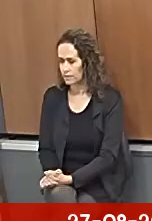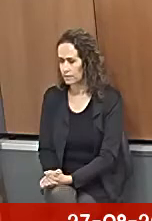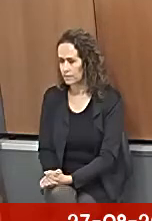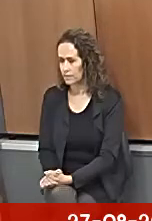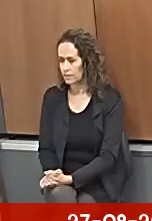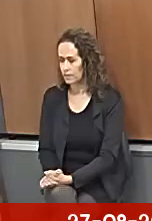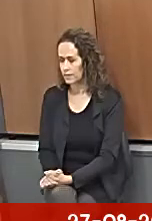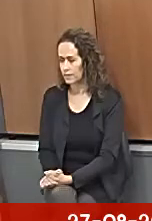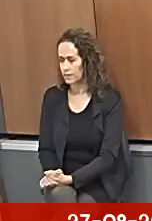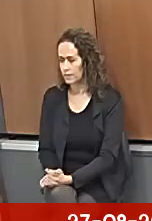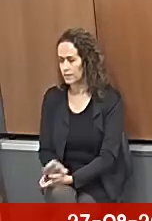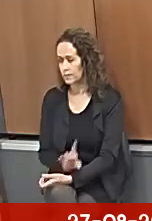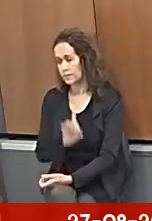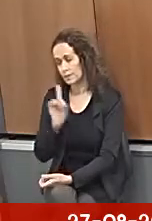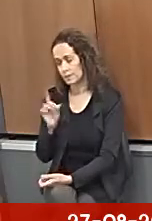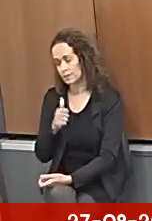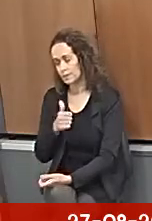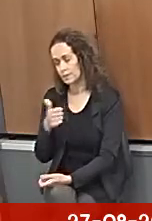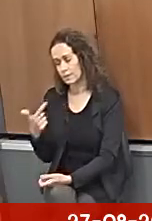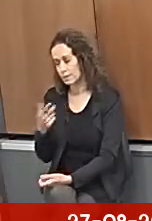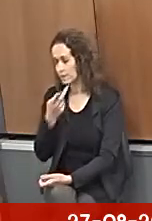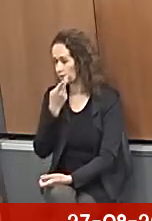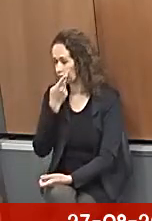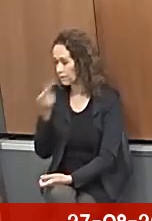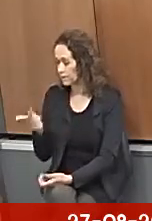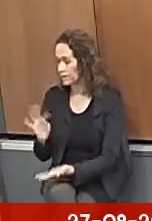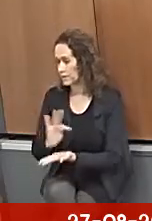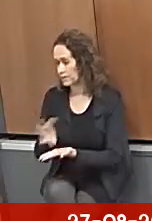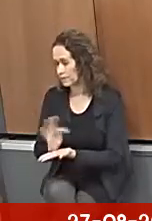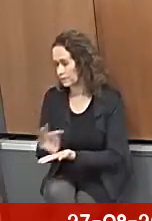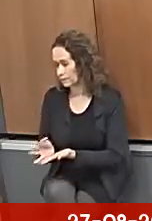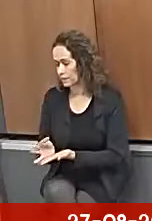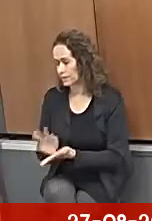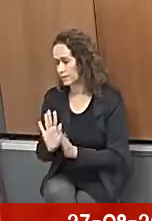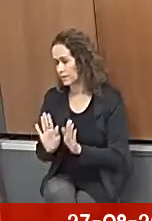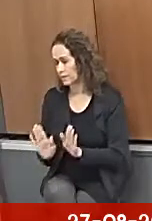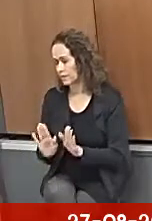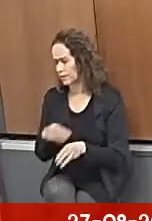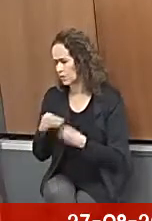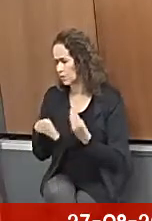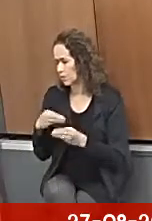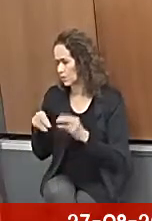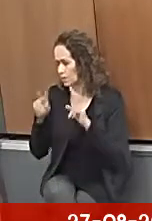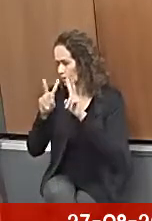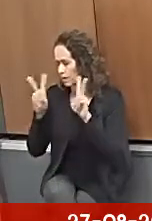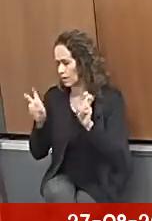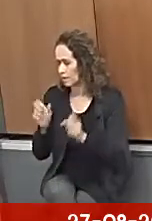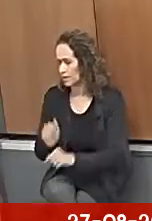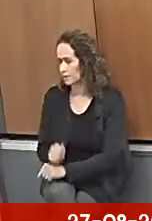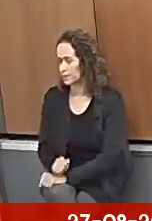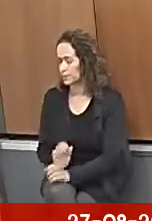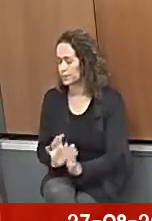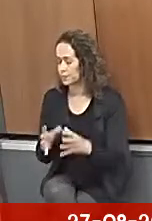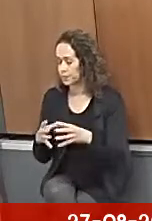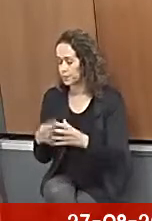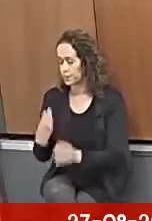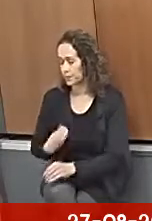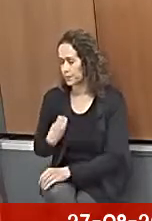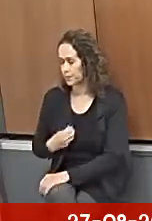não é outra visita técnica é esse é do dia 12 a comissão participar do dia 12